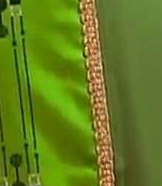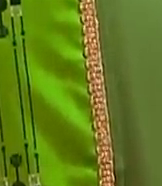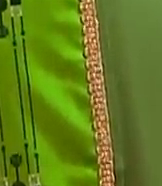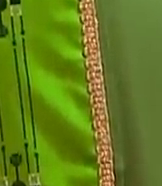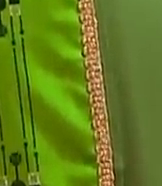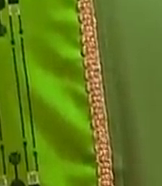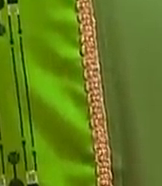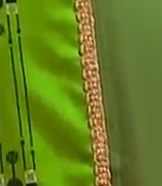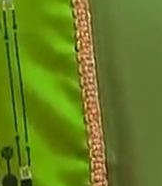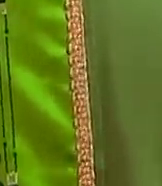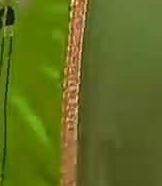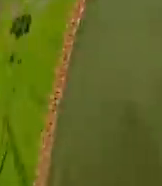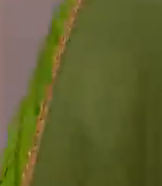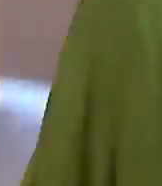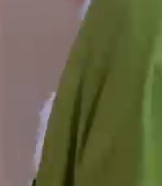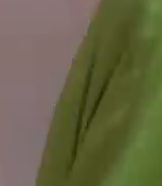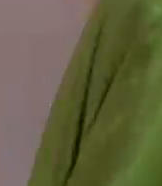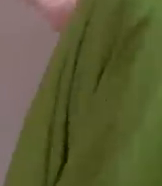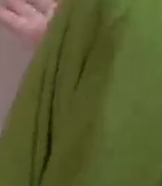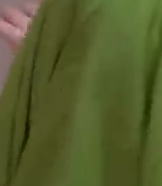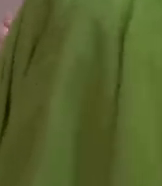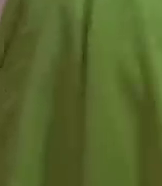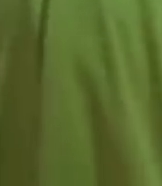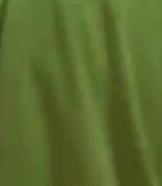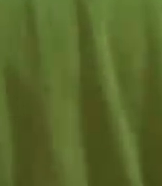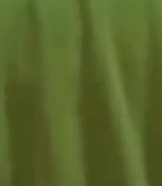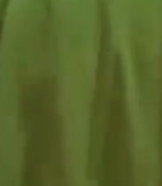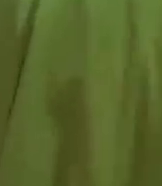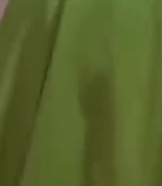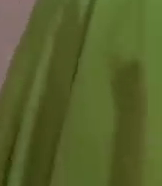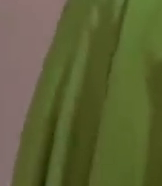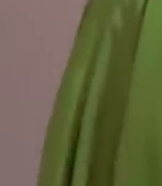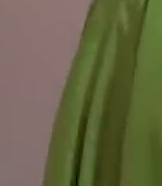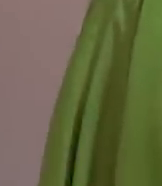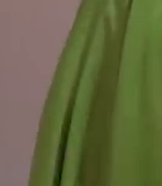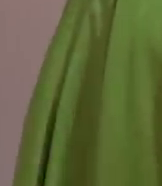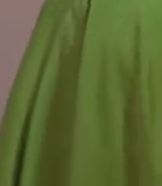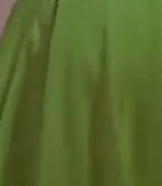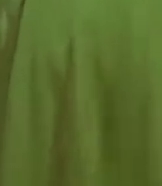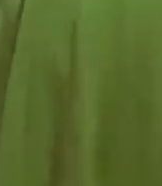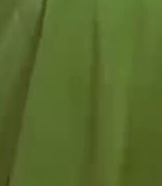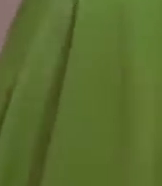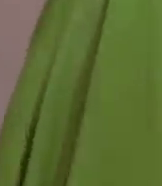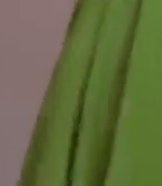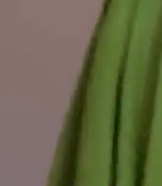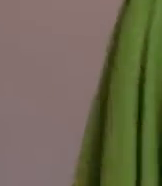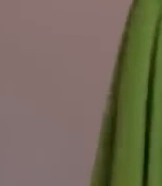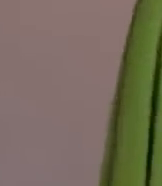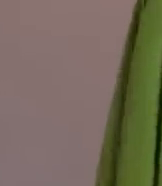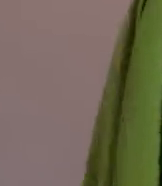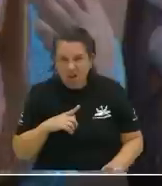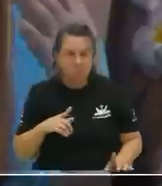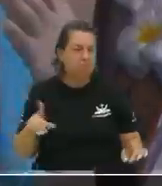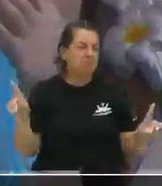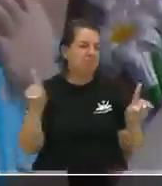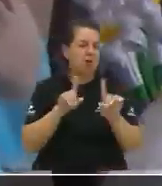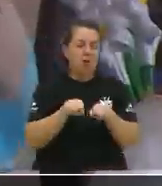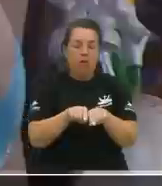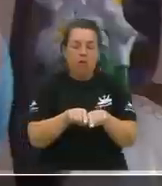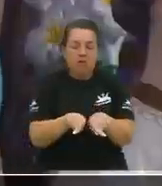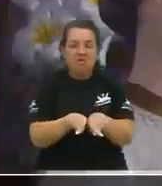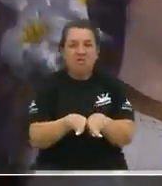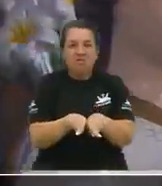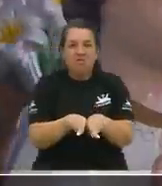obstetra. Não tinha casa, foram, não tinha lençóis limpos, não tinha